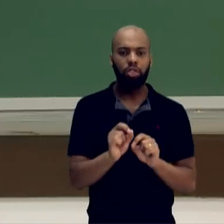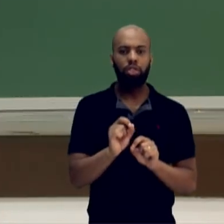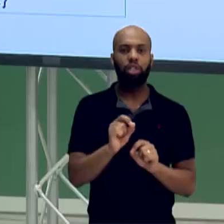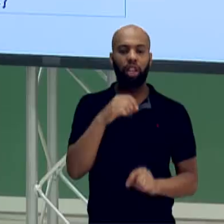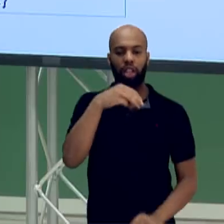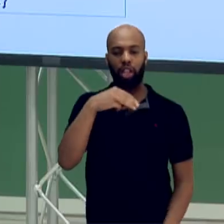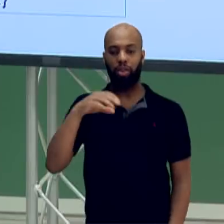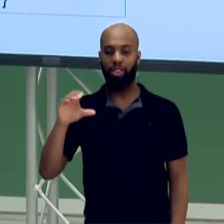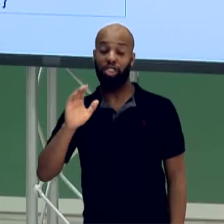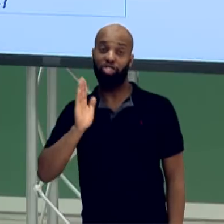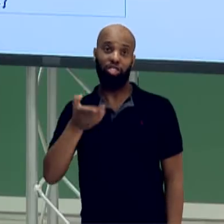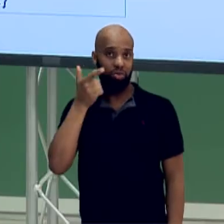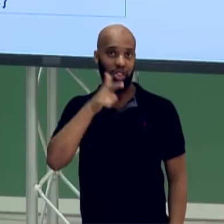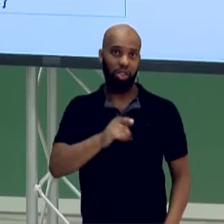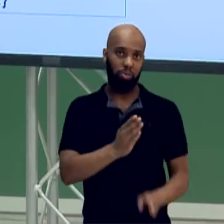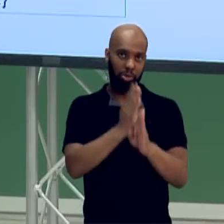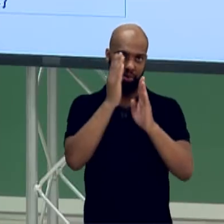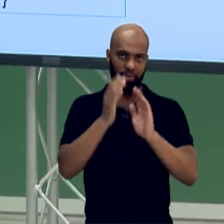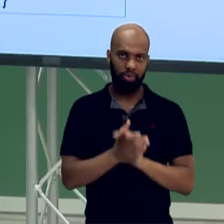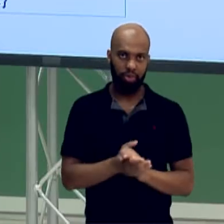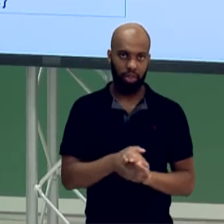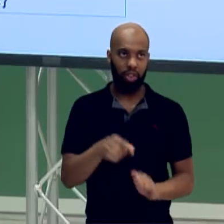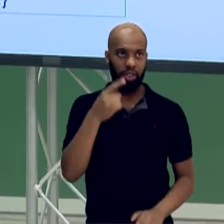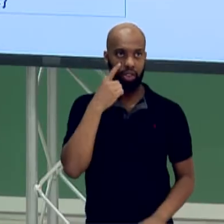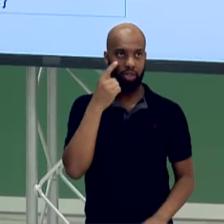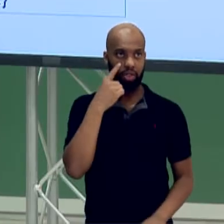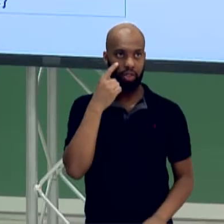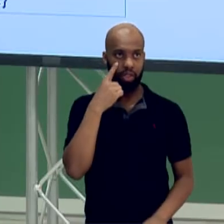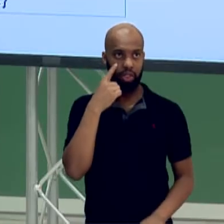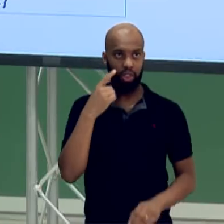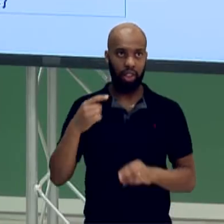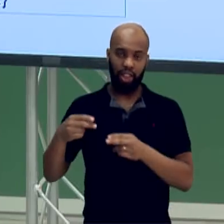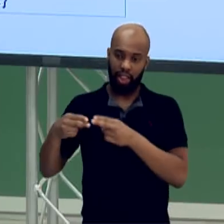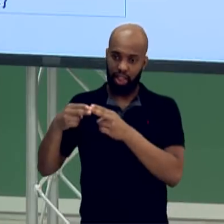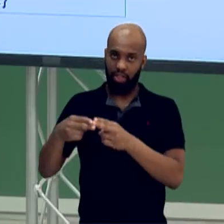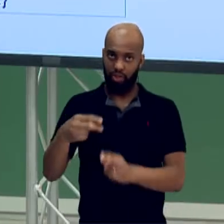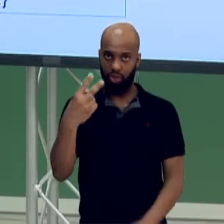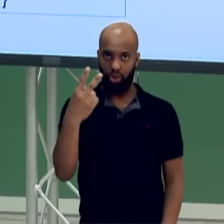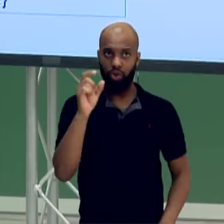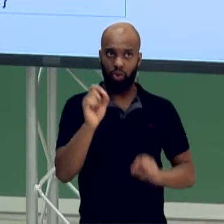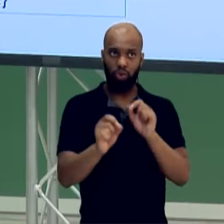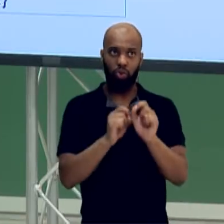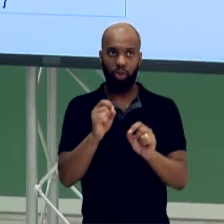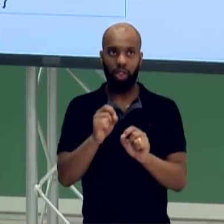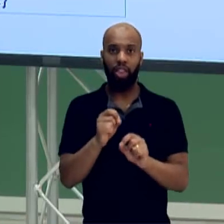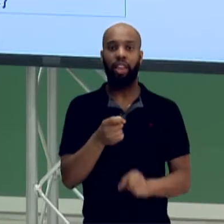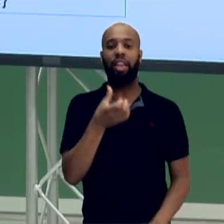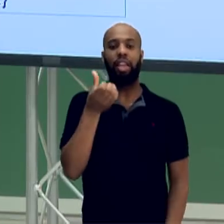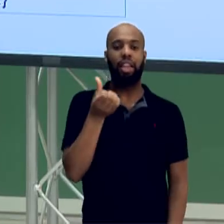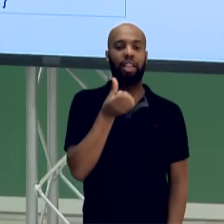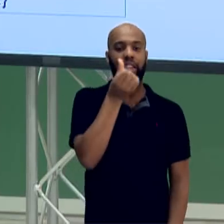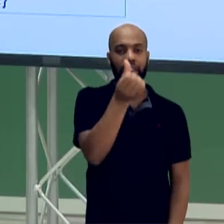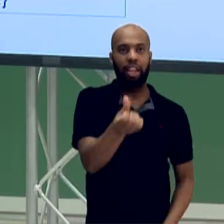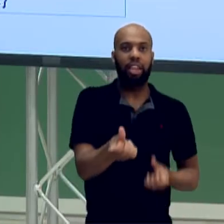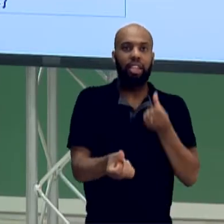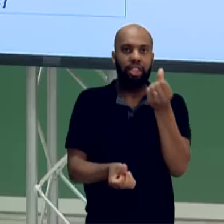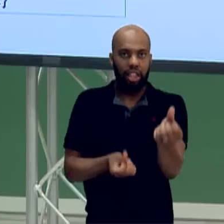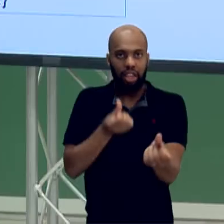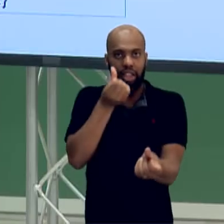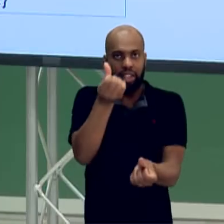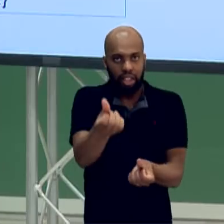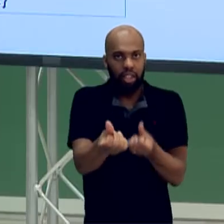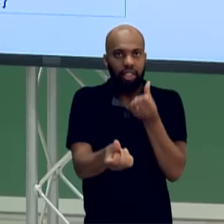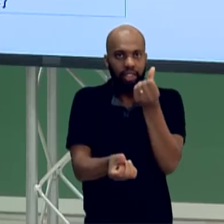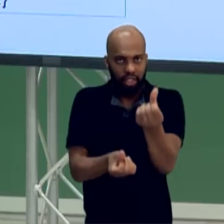que eu estou procurando. Navio 2. O navio 2, a ordem é de 6 em 6 dias. Então, é